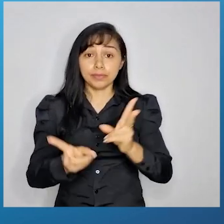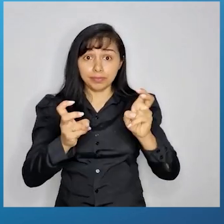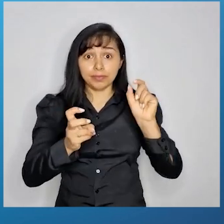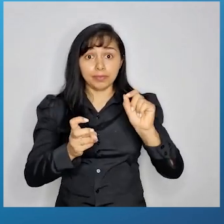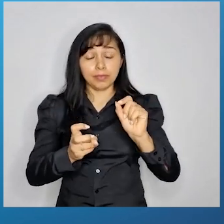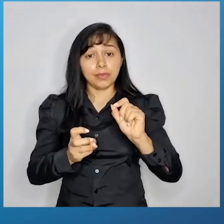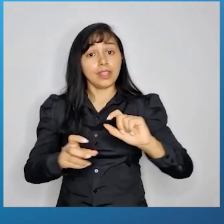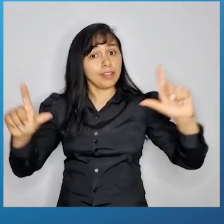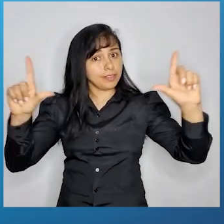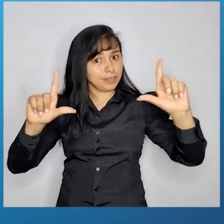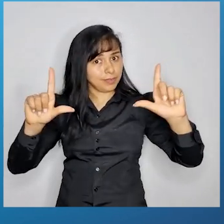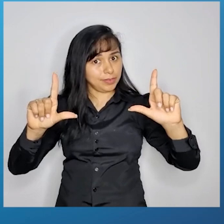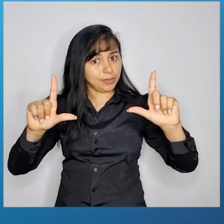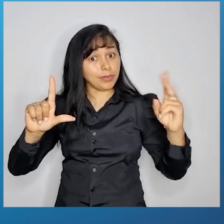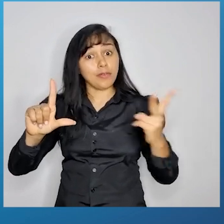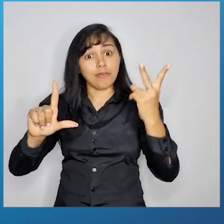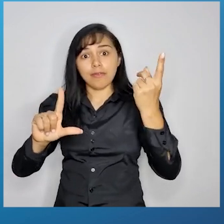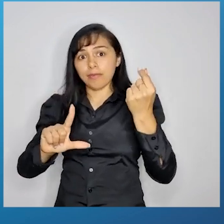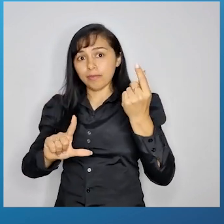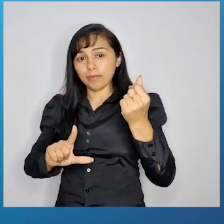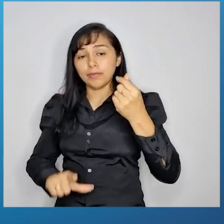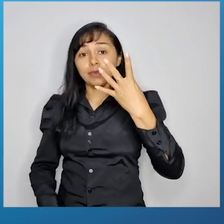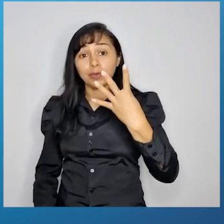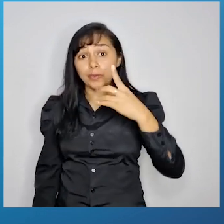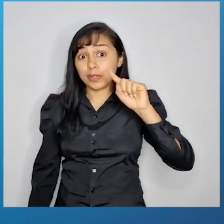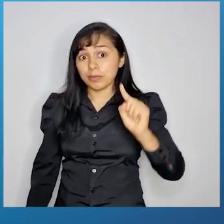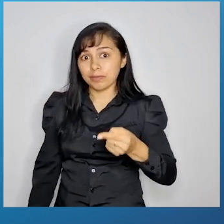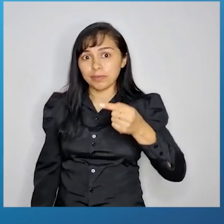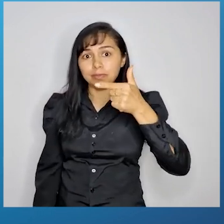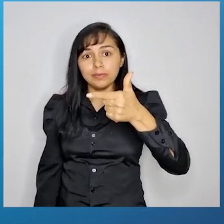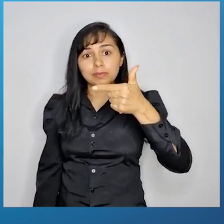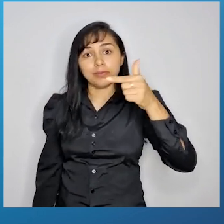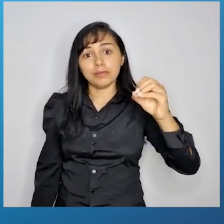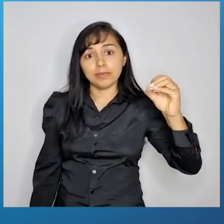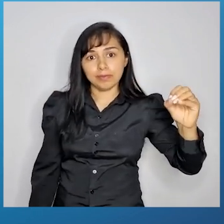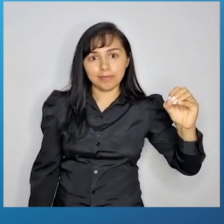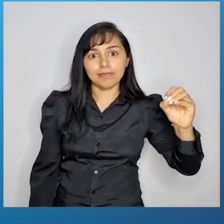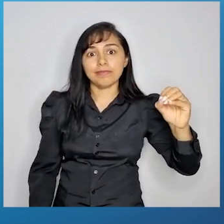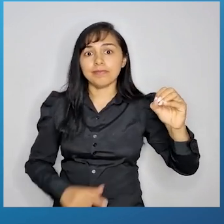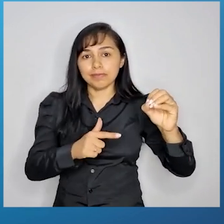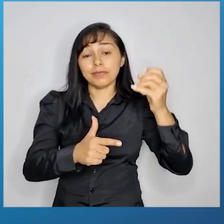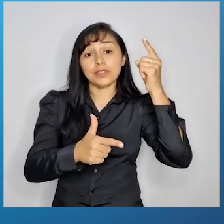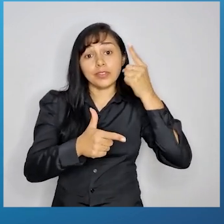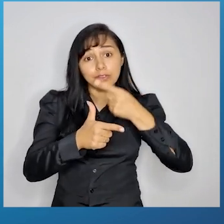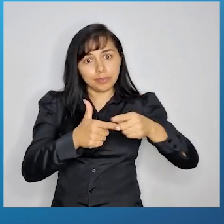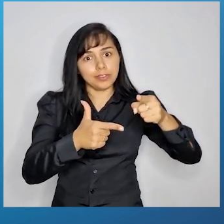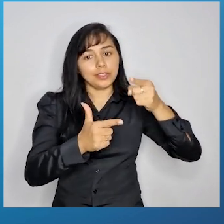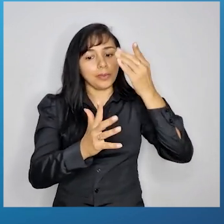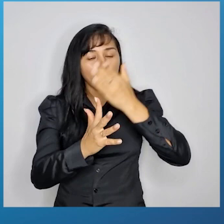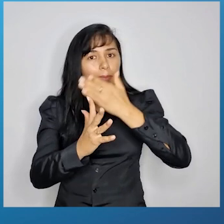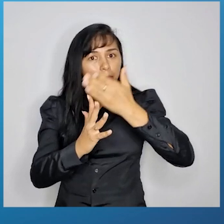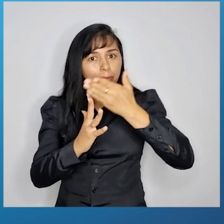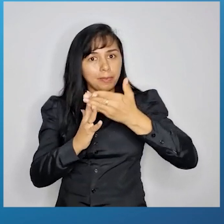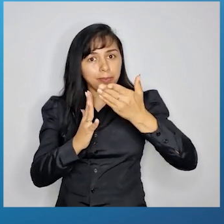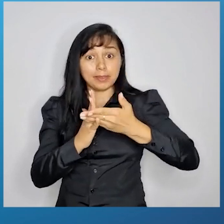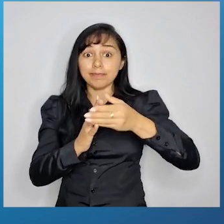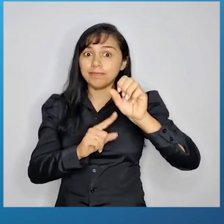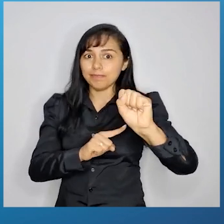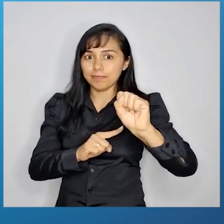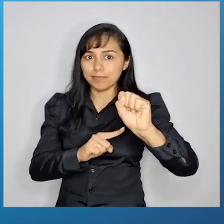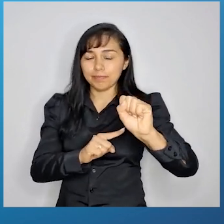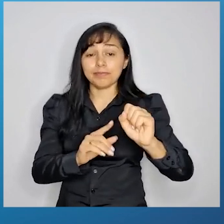4.200. E ela dividiu em 8 parcelas, então nós temos aqui 4.200 dividido para